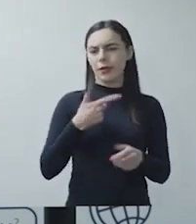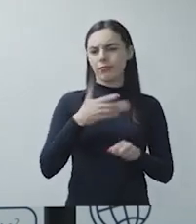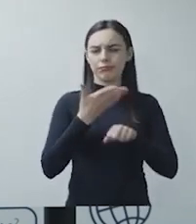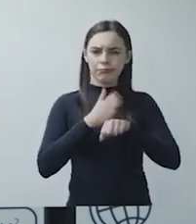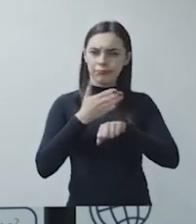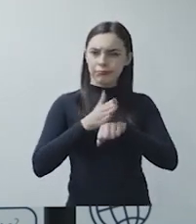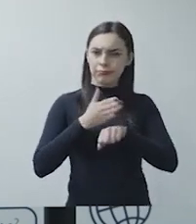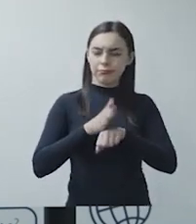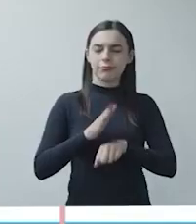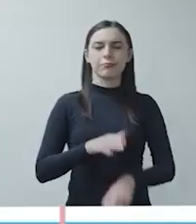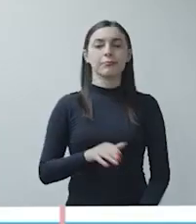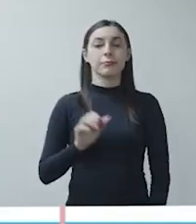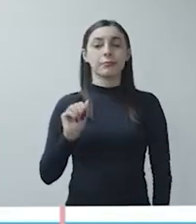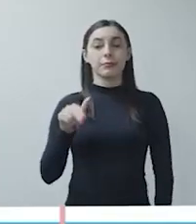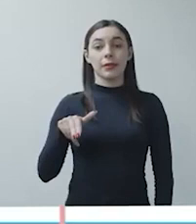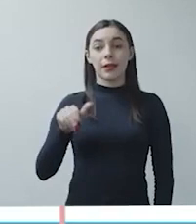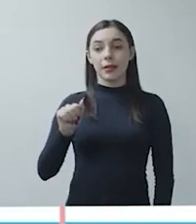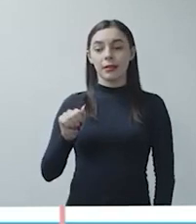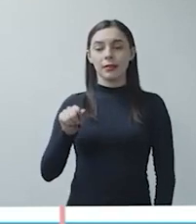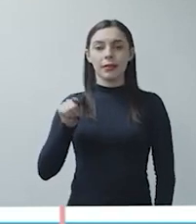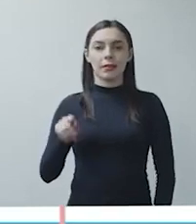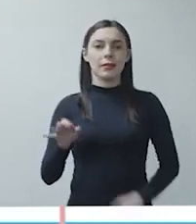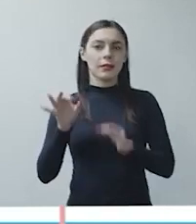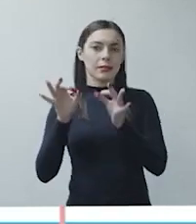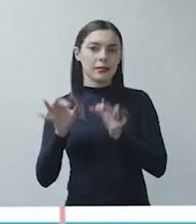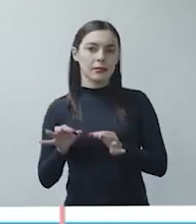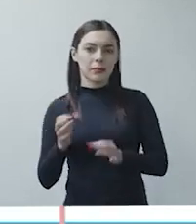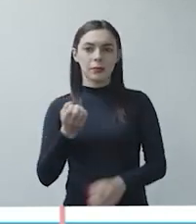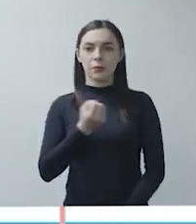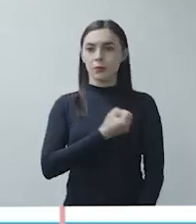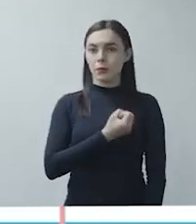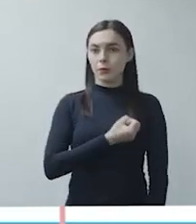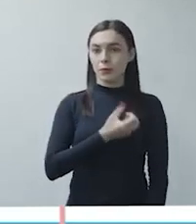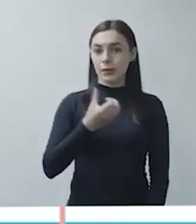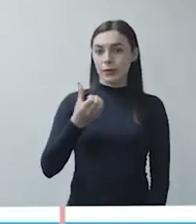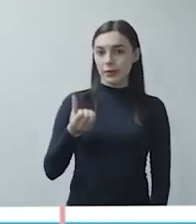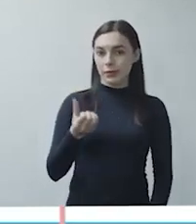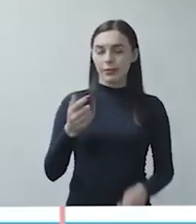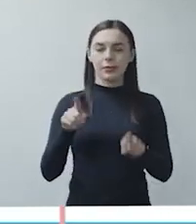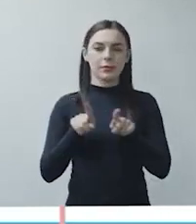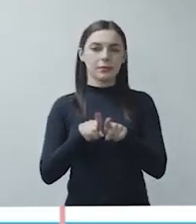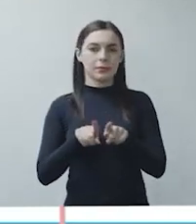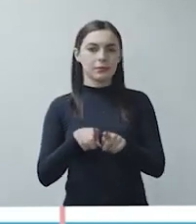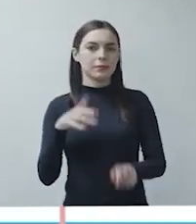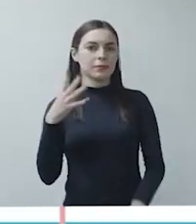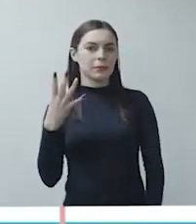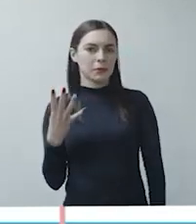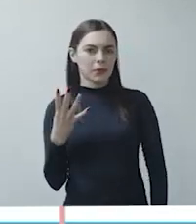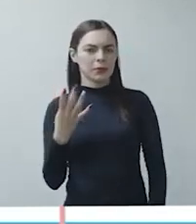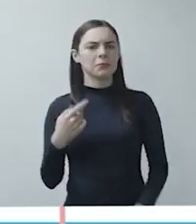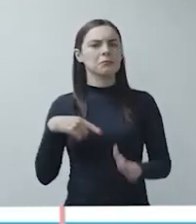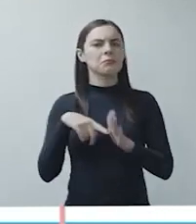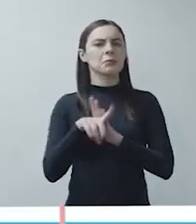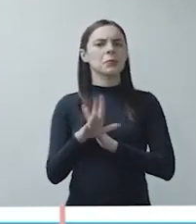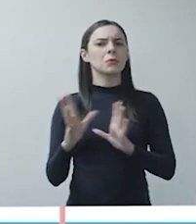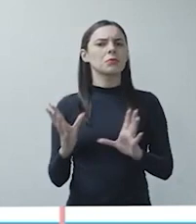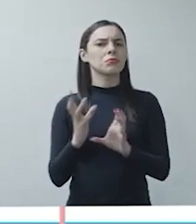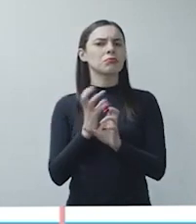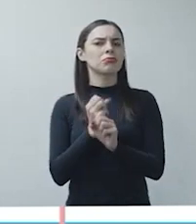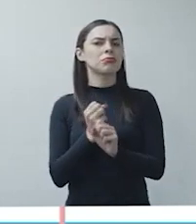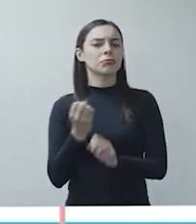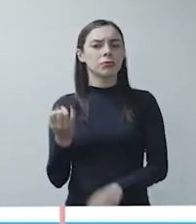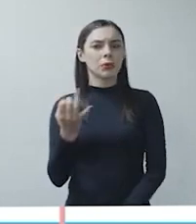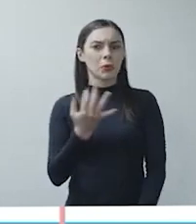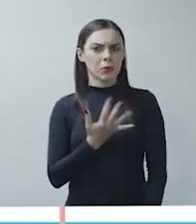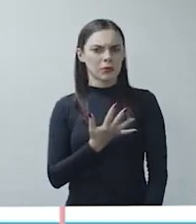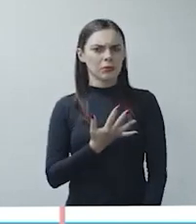exercício. Ana acertou os números 6 e 4. Quantos pontos ela fez?